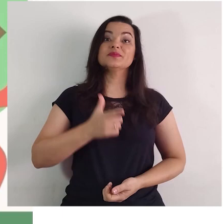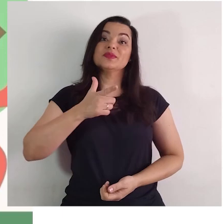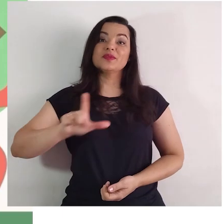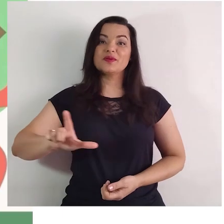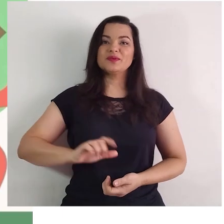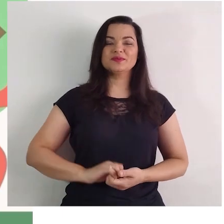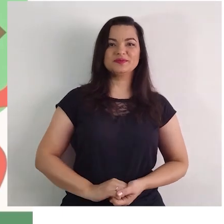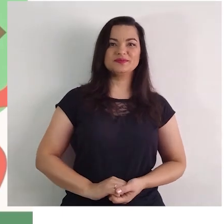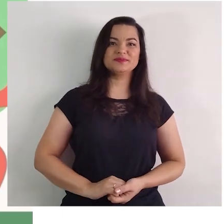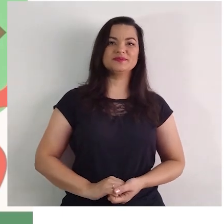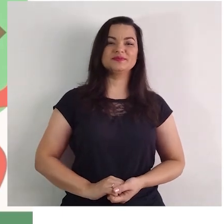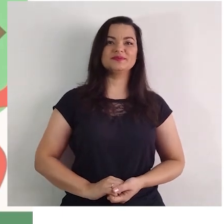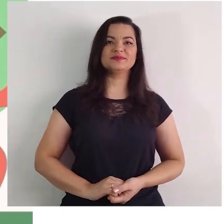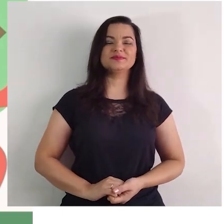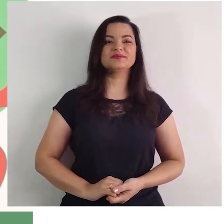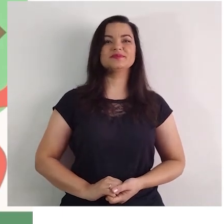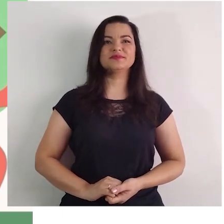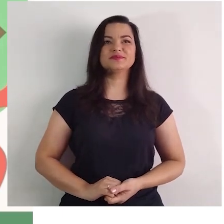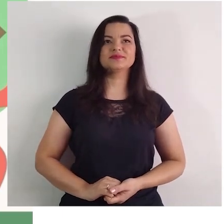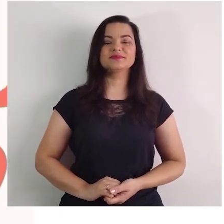Vamos para o próximo espaço.